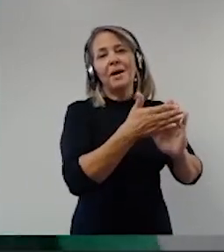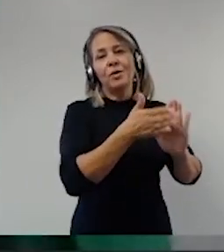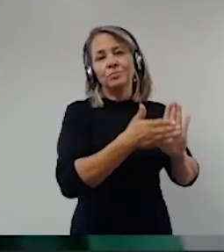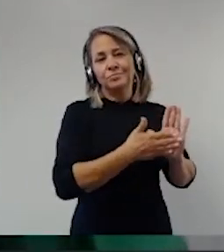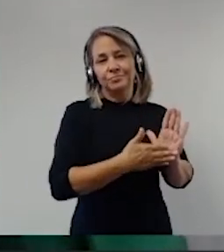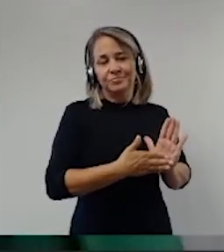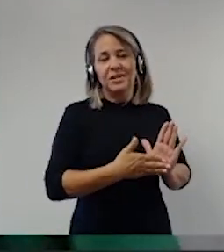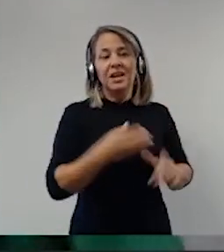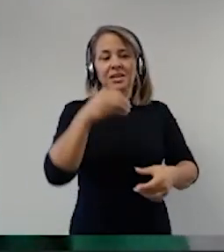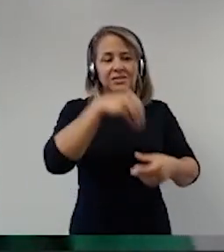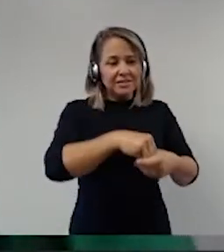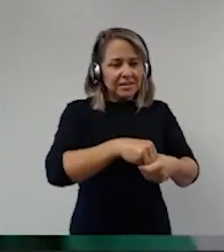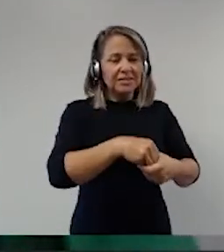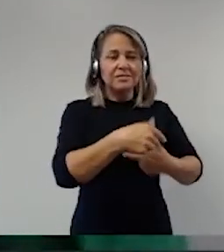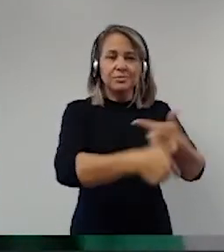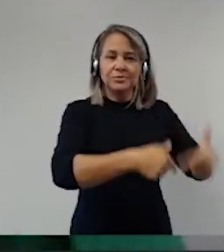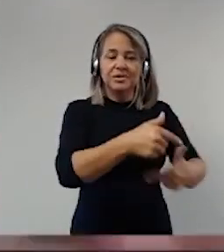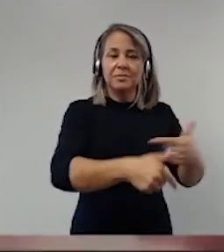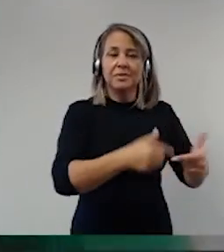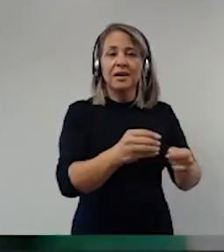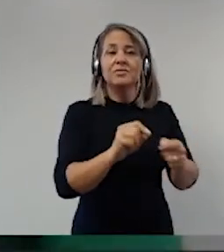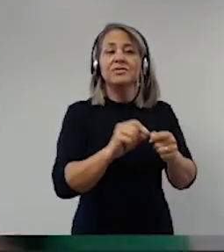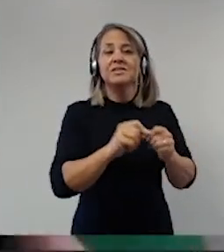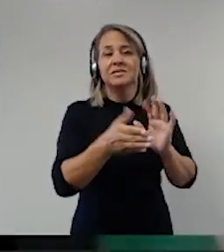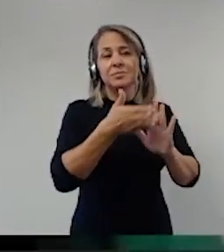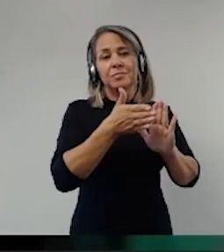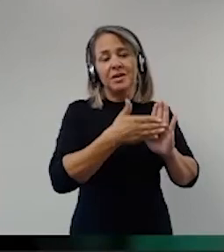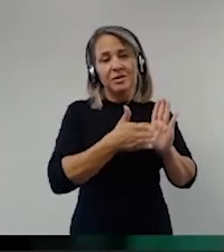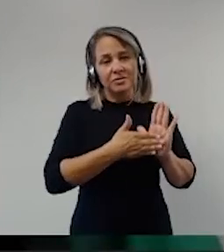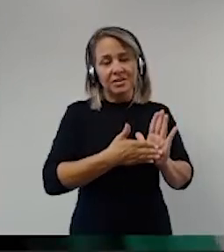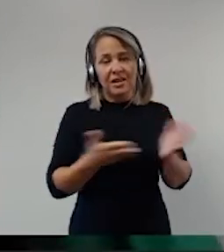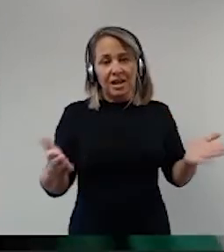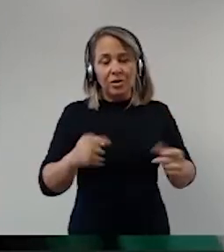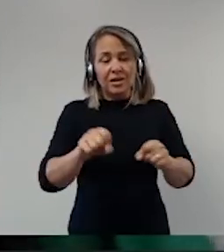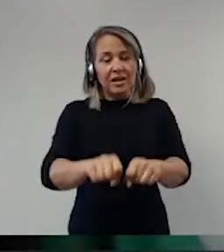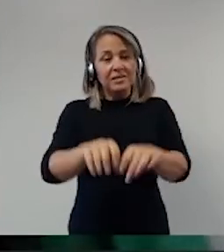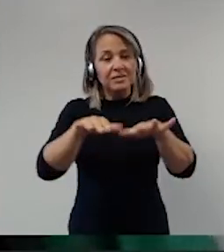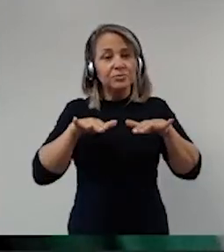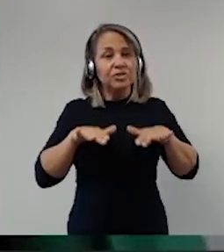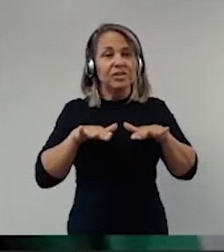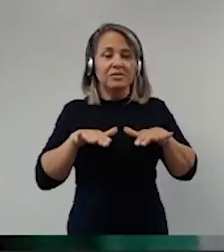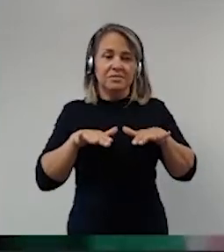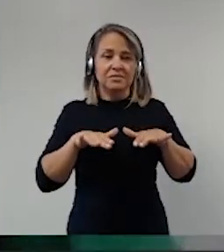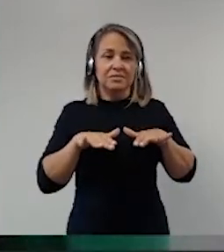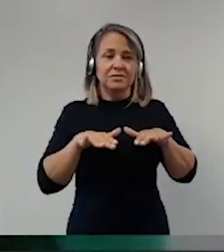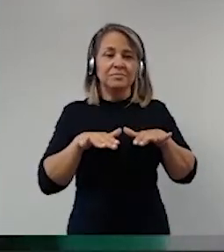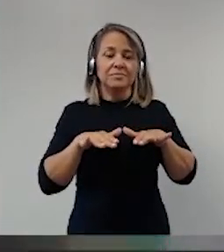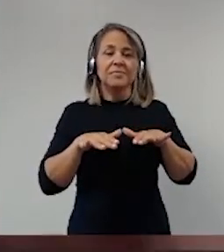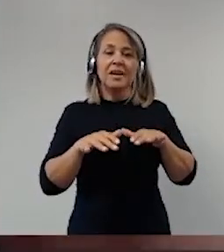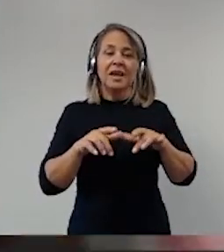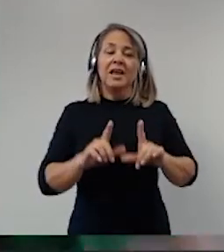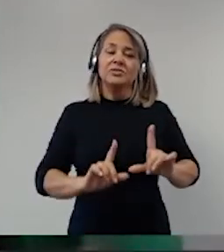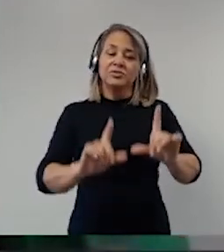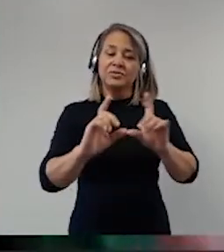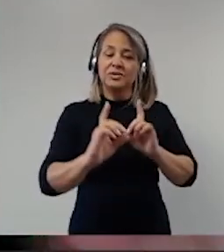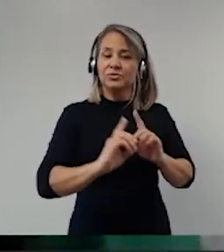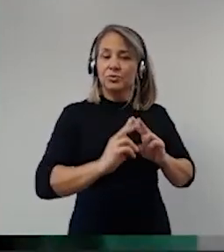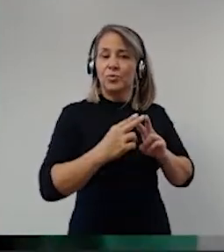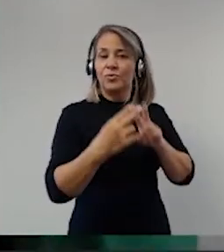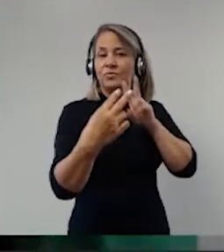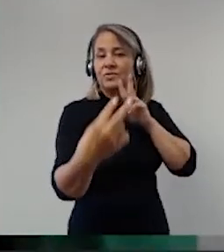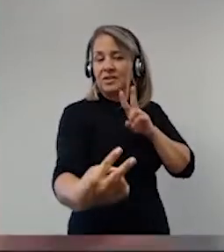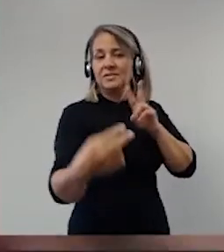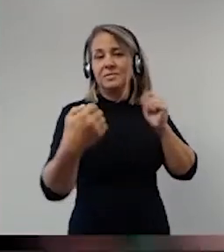são inseridos no mercado justamente com isso. E o que é que essas videoconferências vão vir a ocasionar? Durante a pandemia, está sendo necessário, a